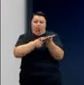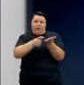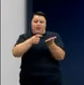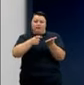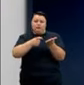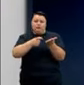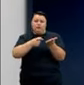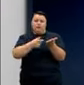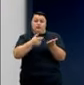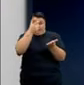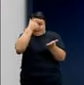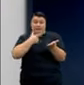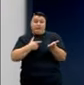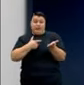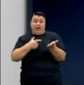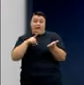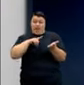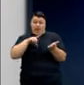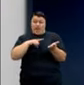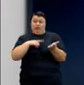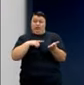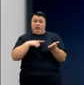identidade.